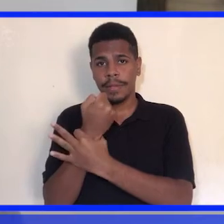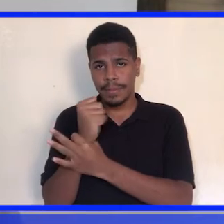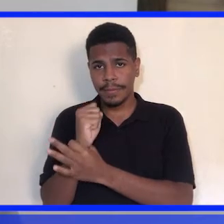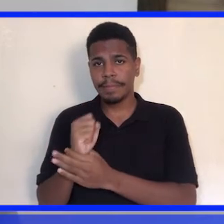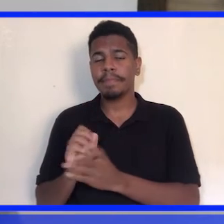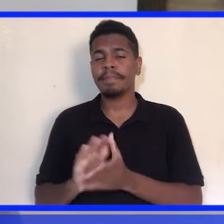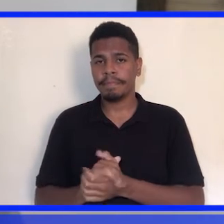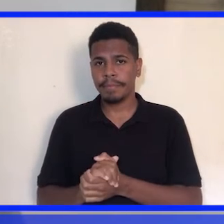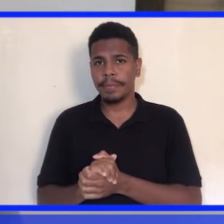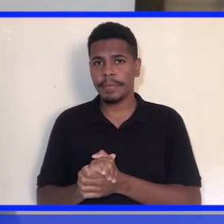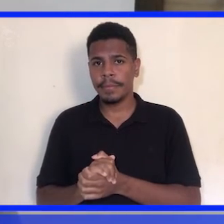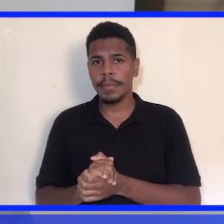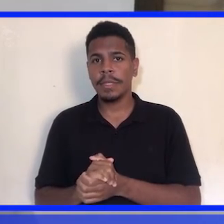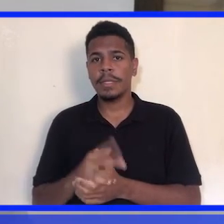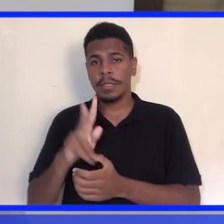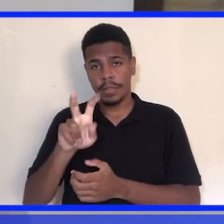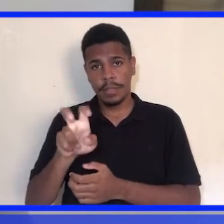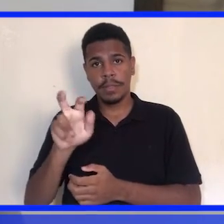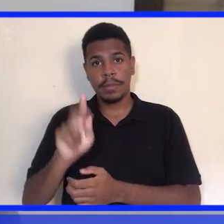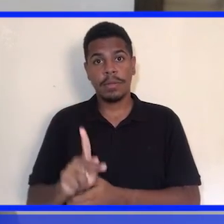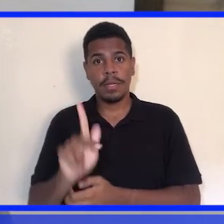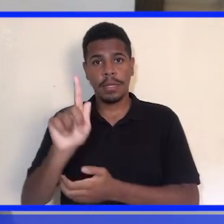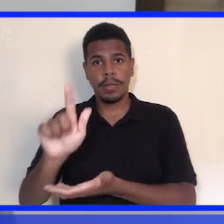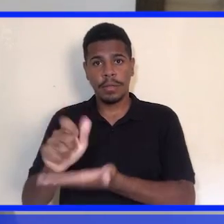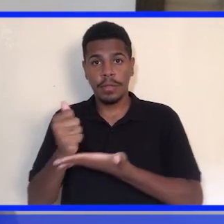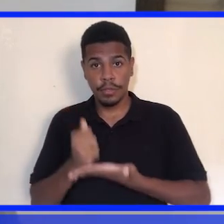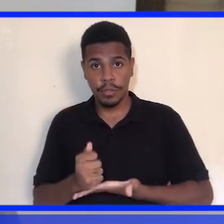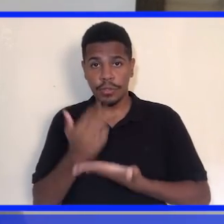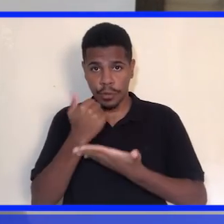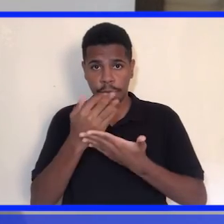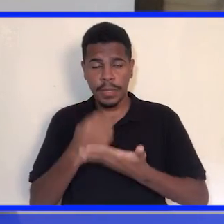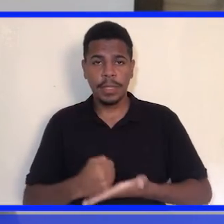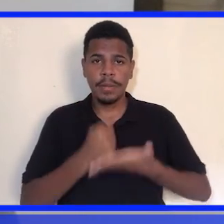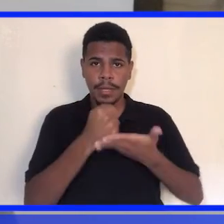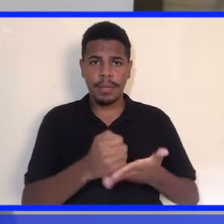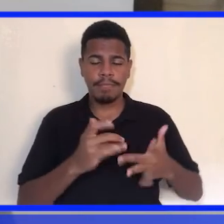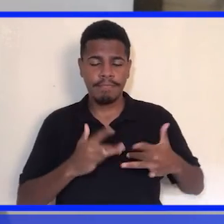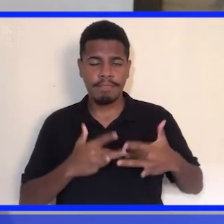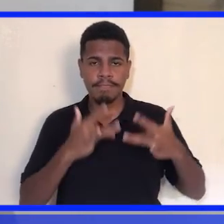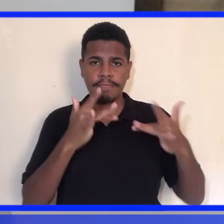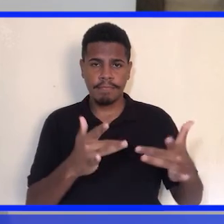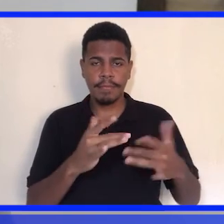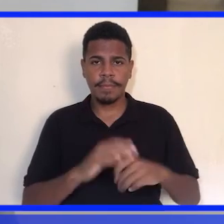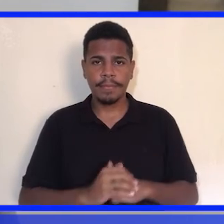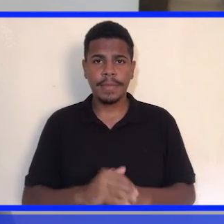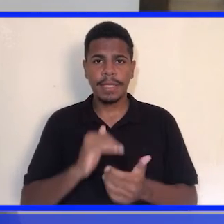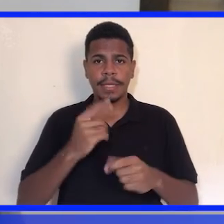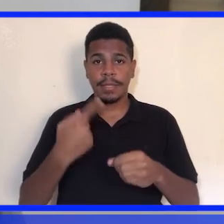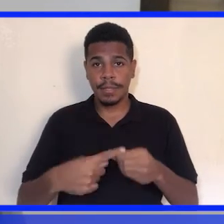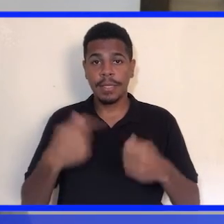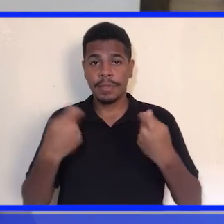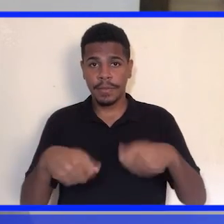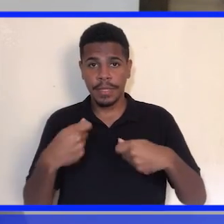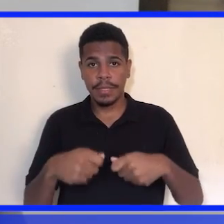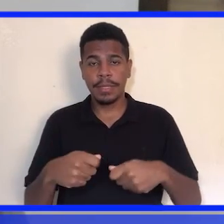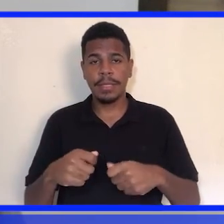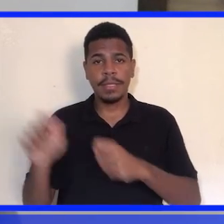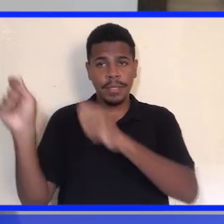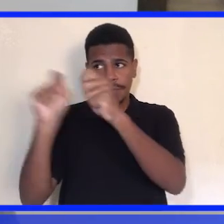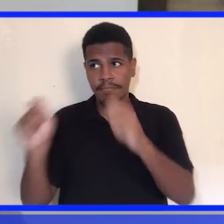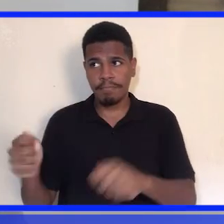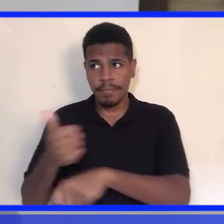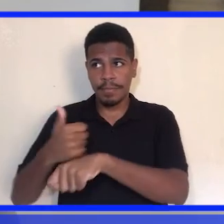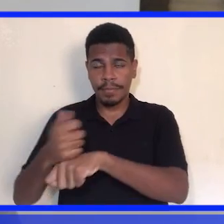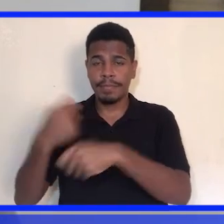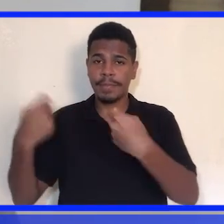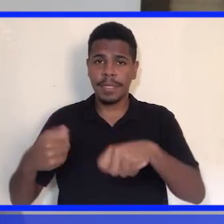forma segura, recolha aí os 5 quilos de alimento, contribua, seja solidário, a cidade precisa,